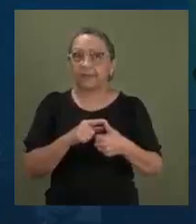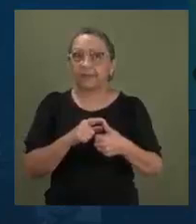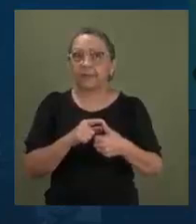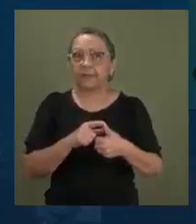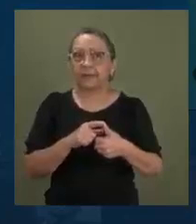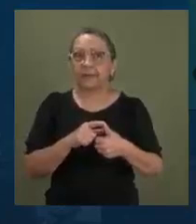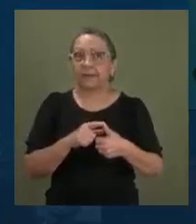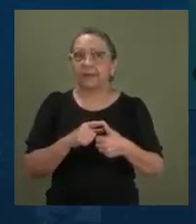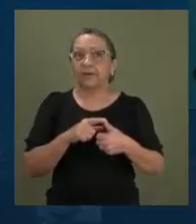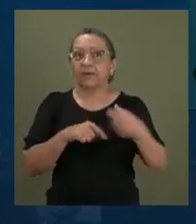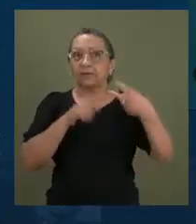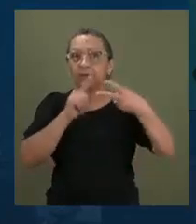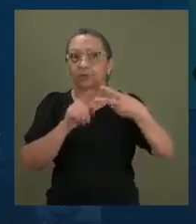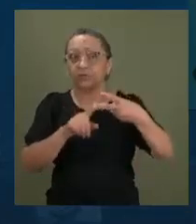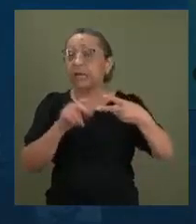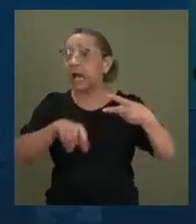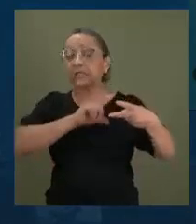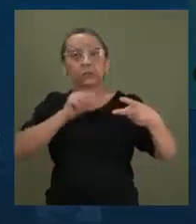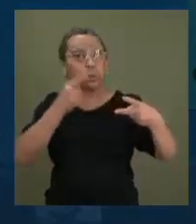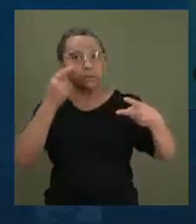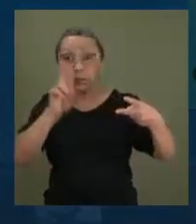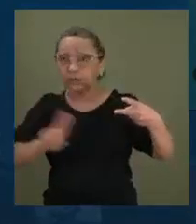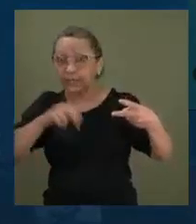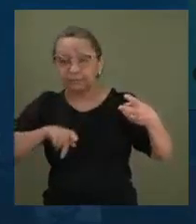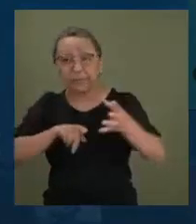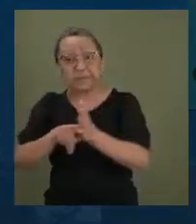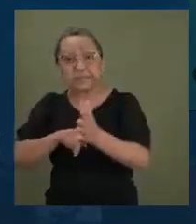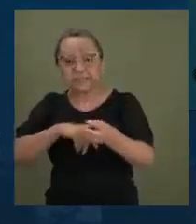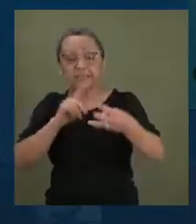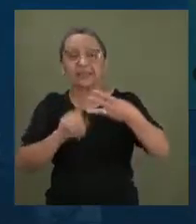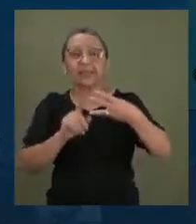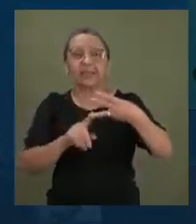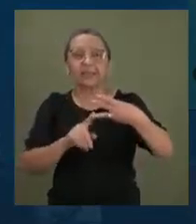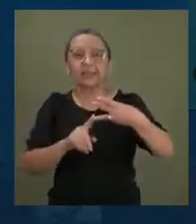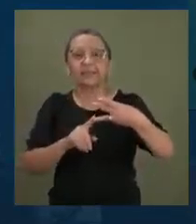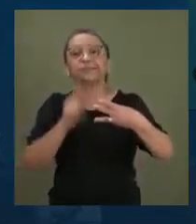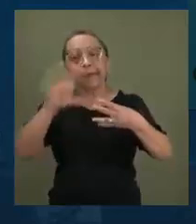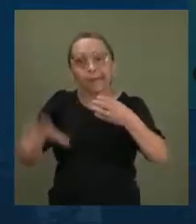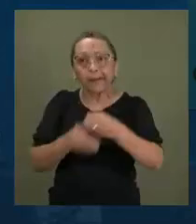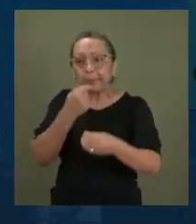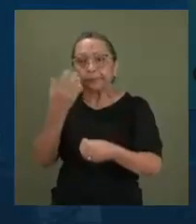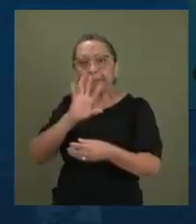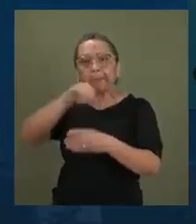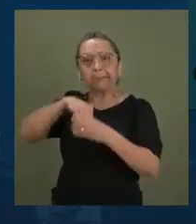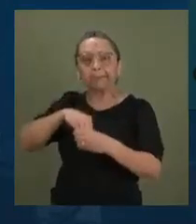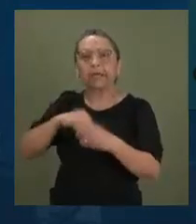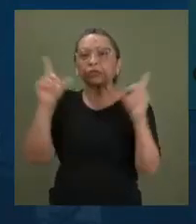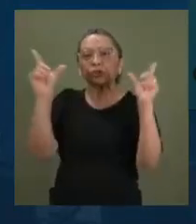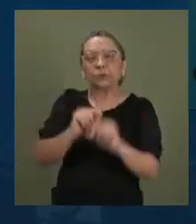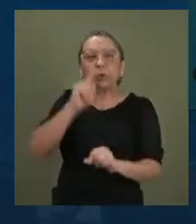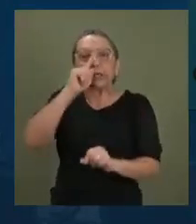potencial carcinogênico, o outro nunca foi usado para pesquisa, e o outro foi acrescentado recentemente para diminuir o risco